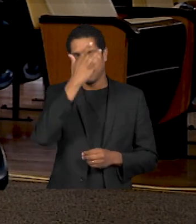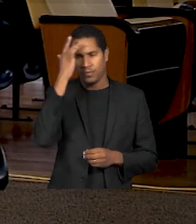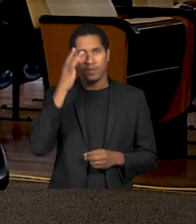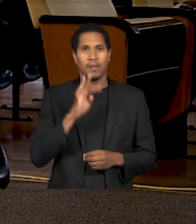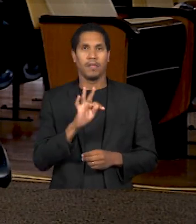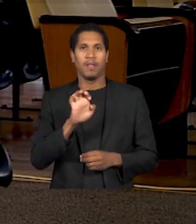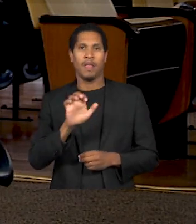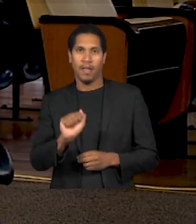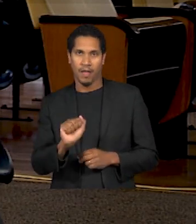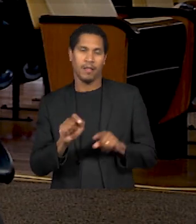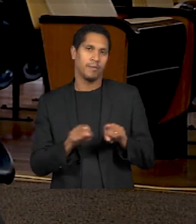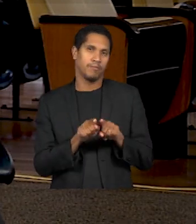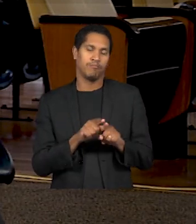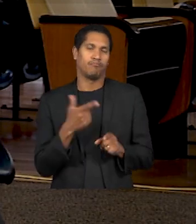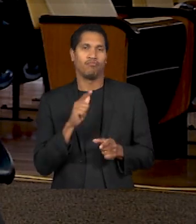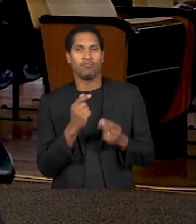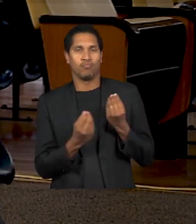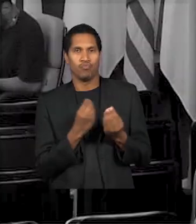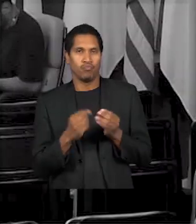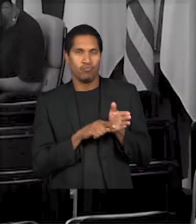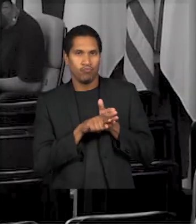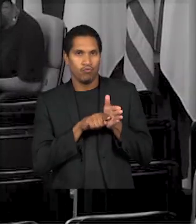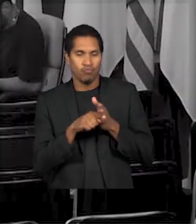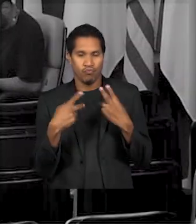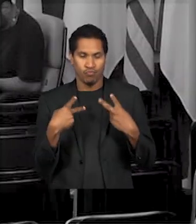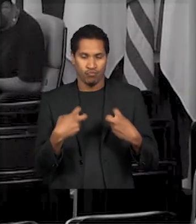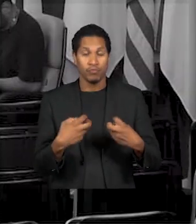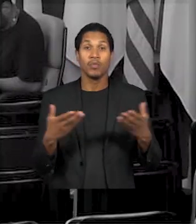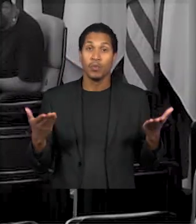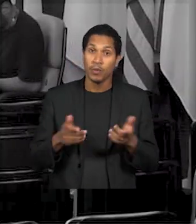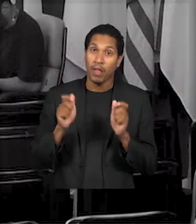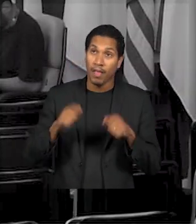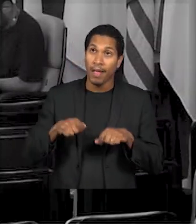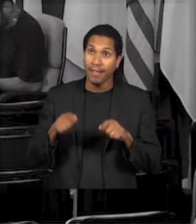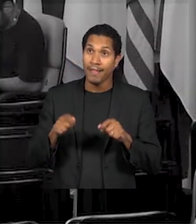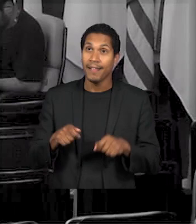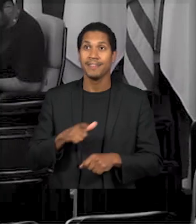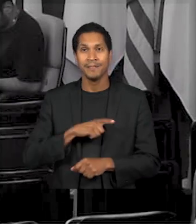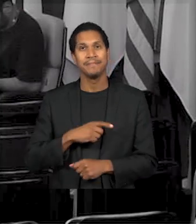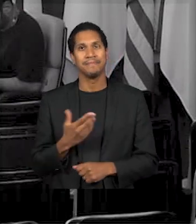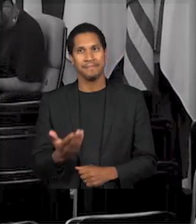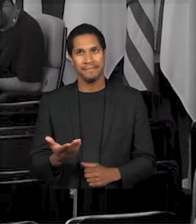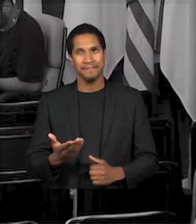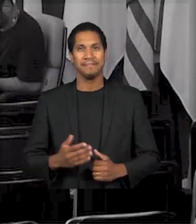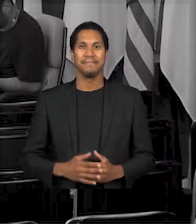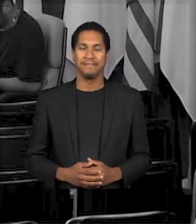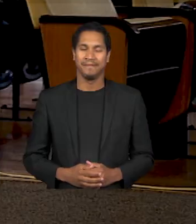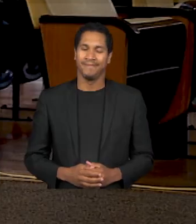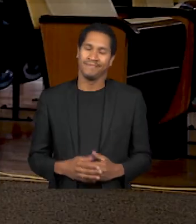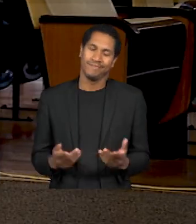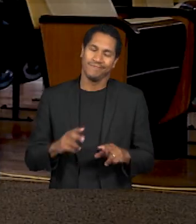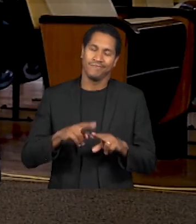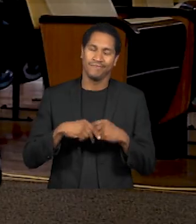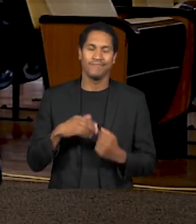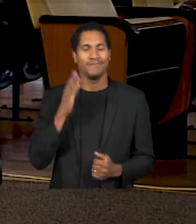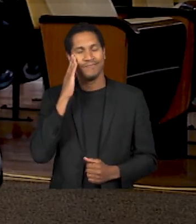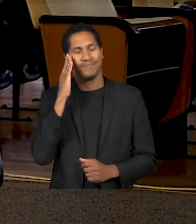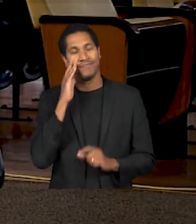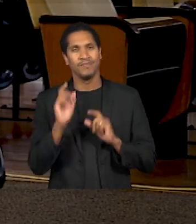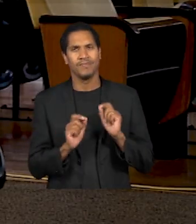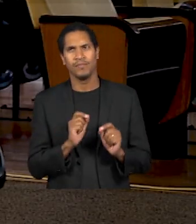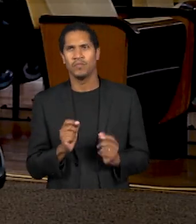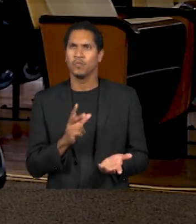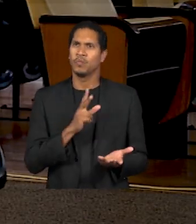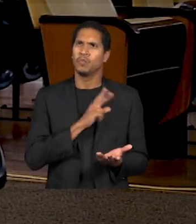do transtorno espectro autista. E hoje em dia nós já temos o diagnóstico. Então é muito comum você ouvir falar assim, nossa,